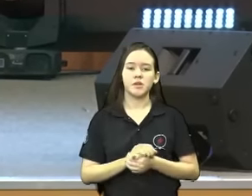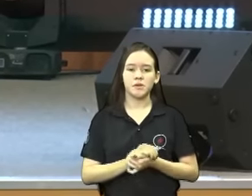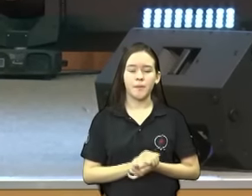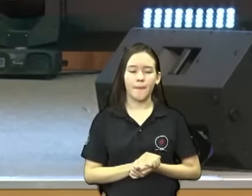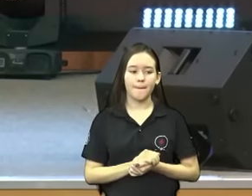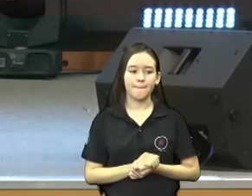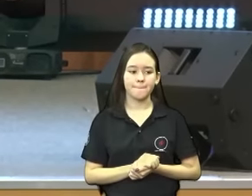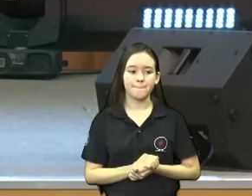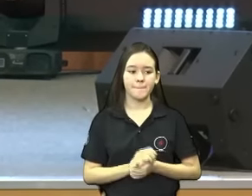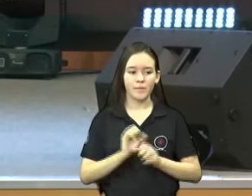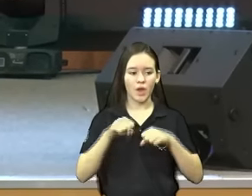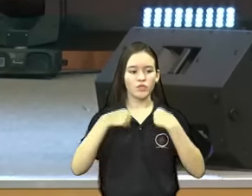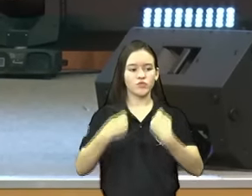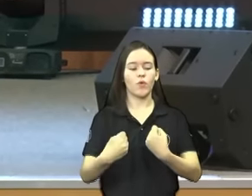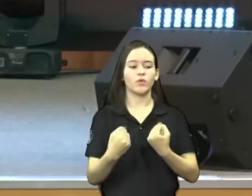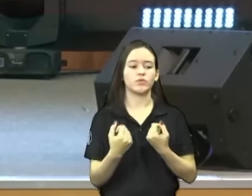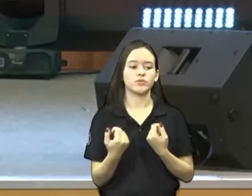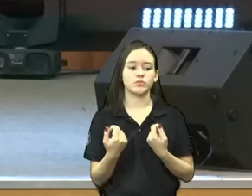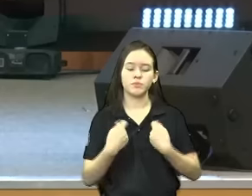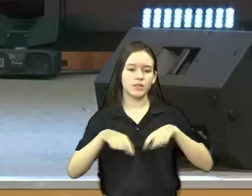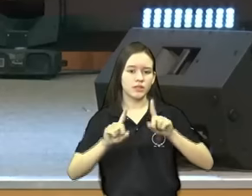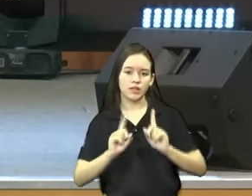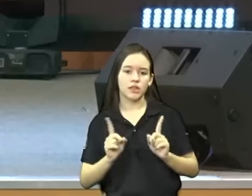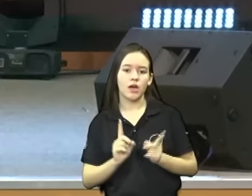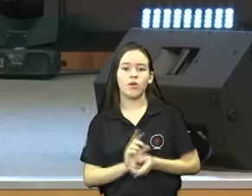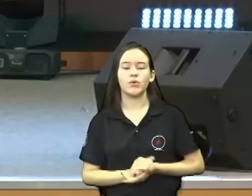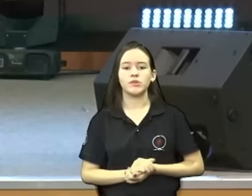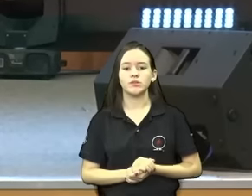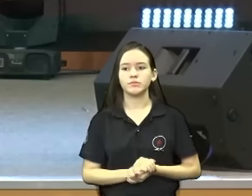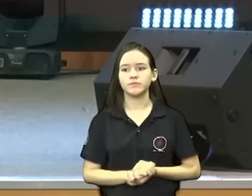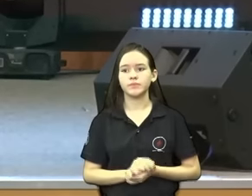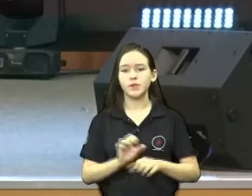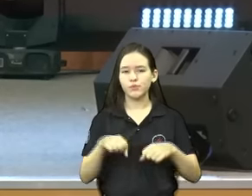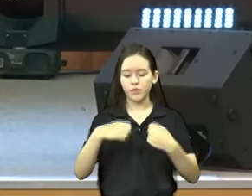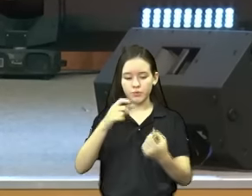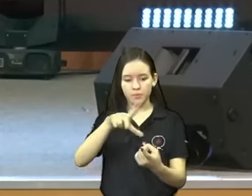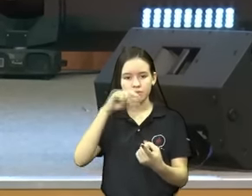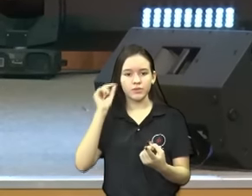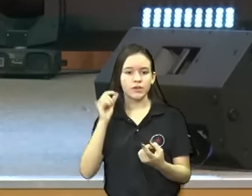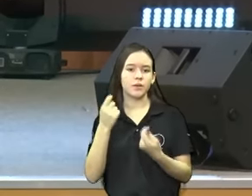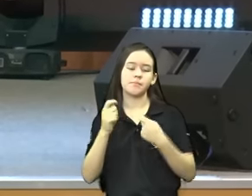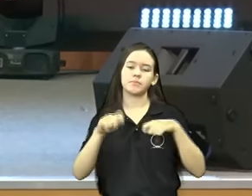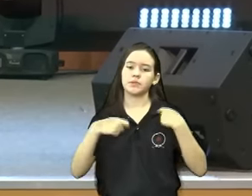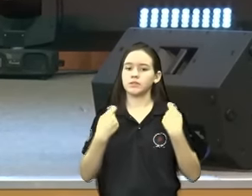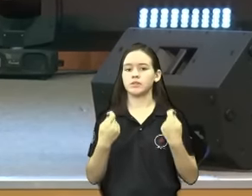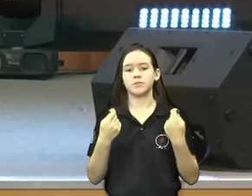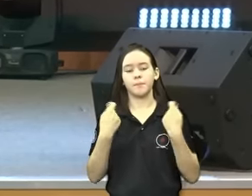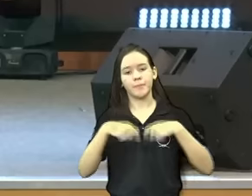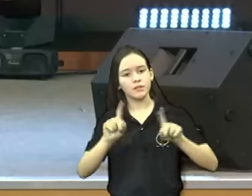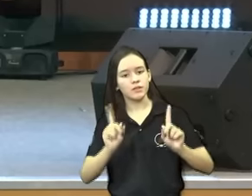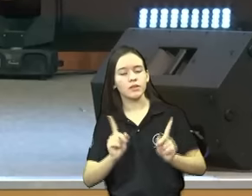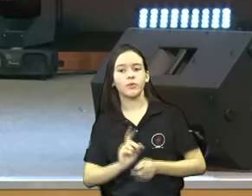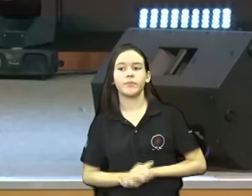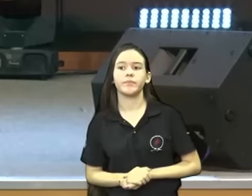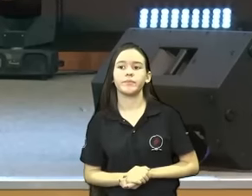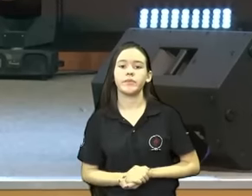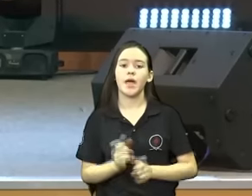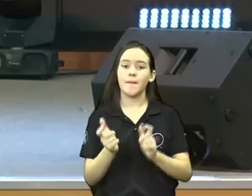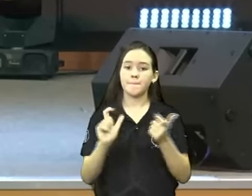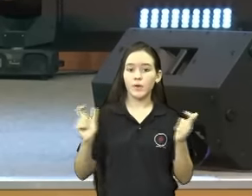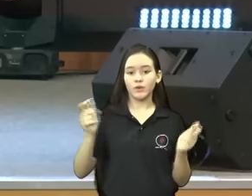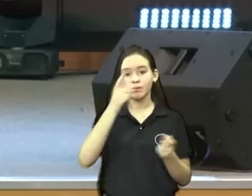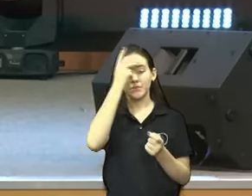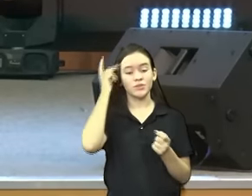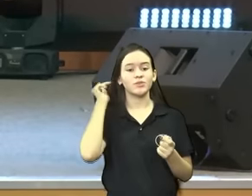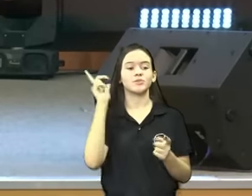esforço nenhum para viver se você não sabe fazer esforço nenhum para escolher isso ah é a maioria que